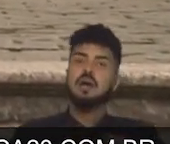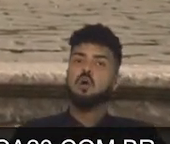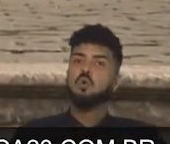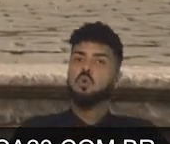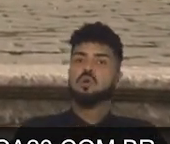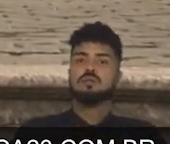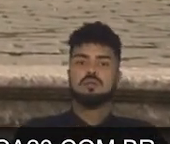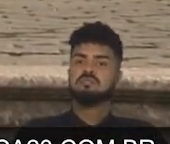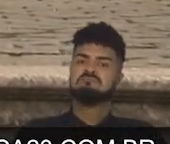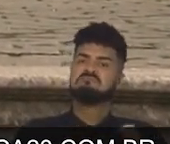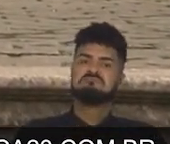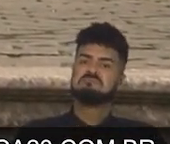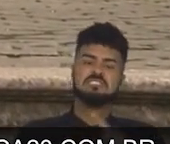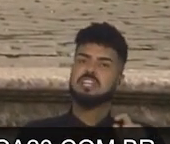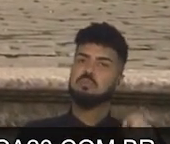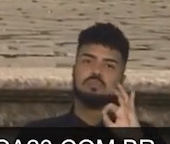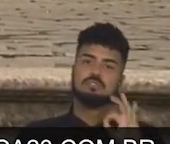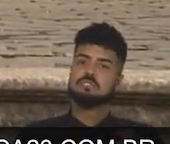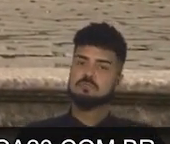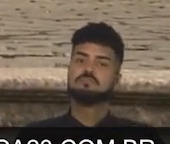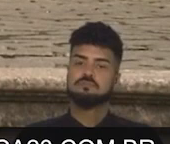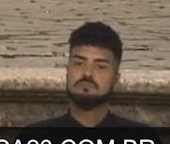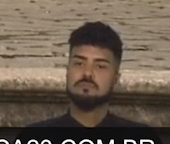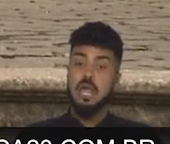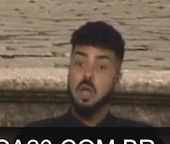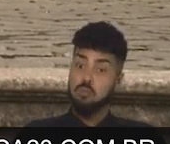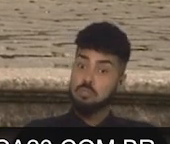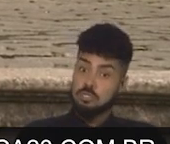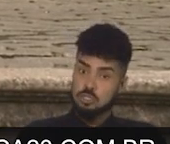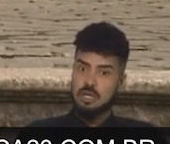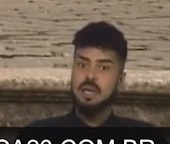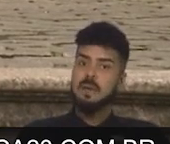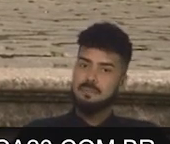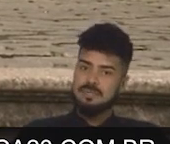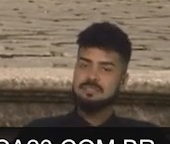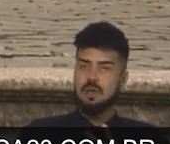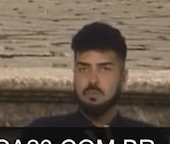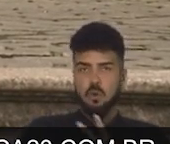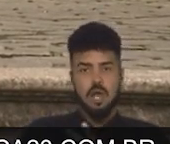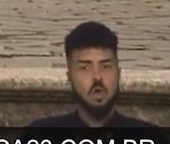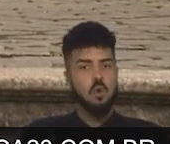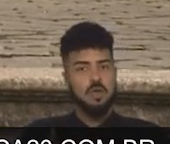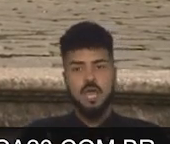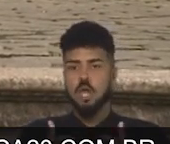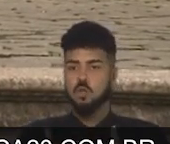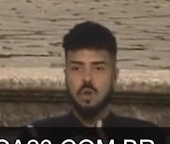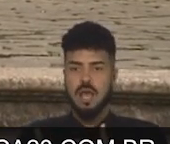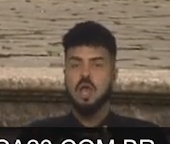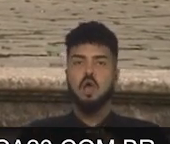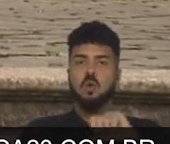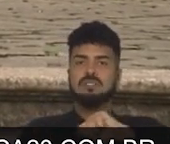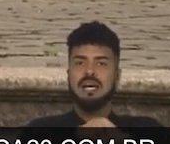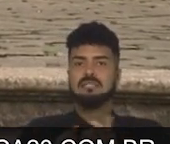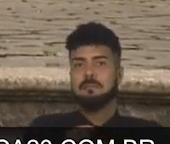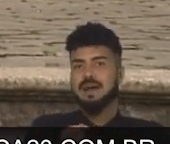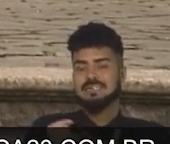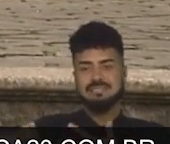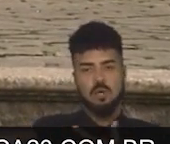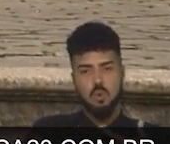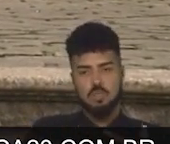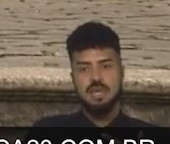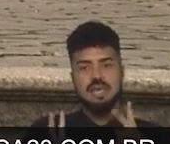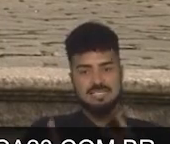cura são de praticamente 100%. Para isso, basta procurar qualquer unidade básica de saúde e seguir